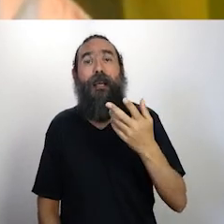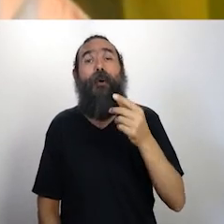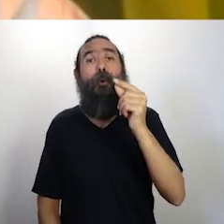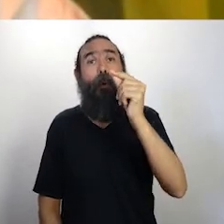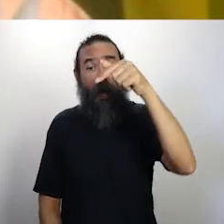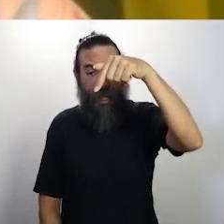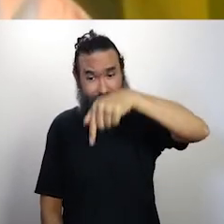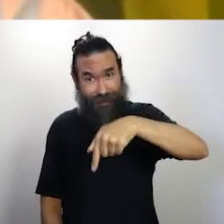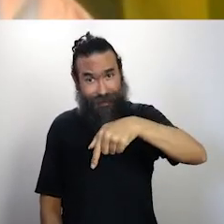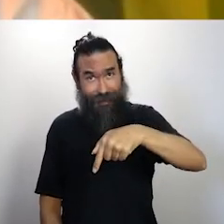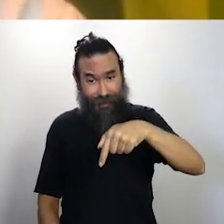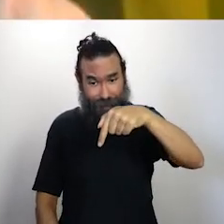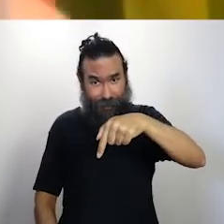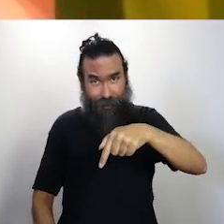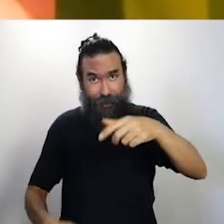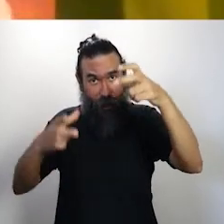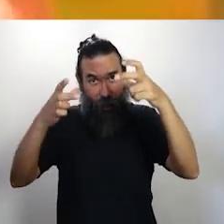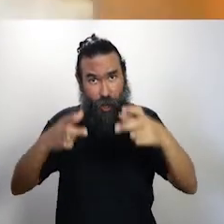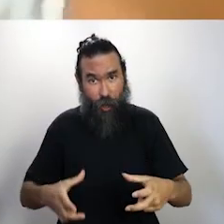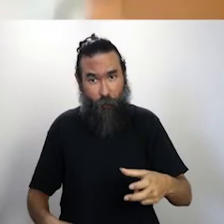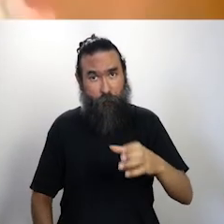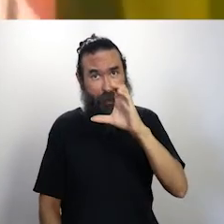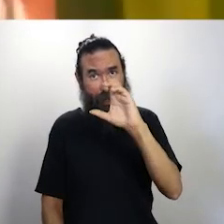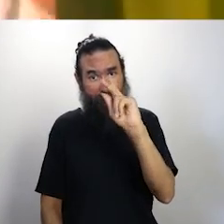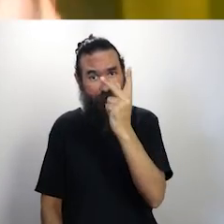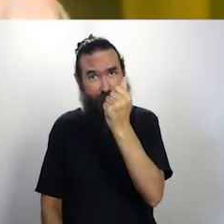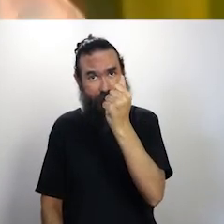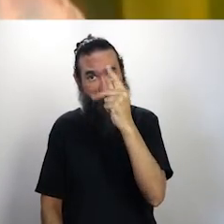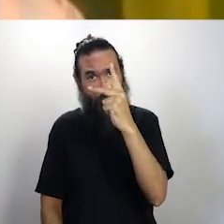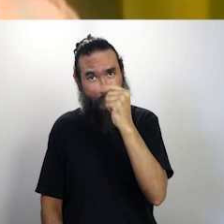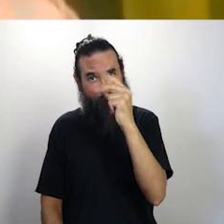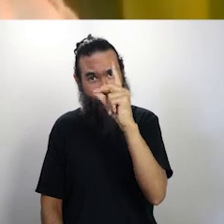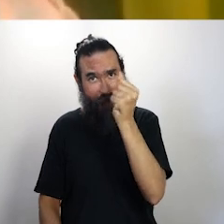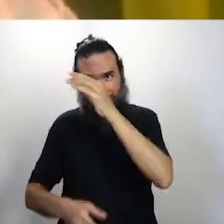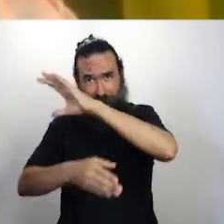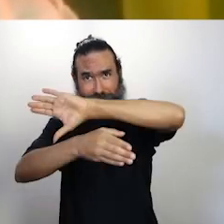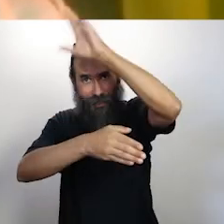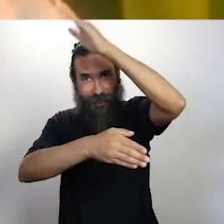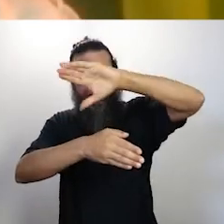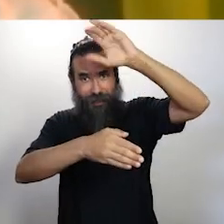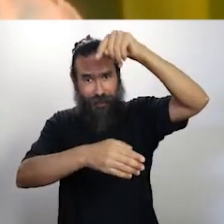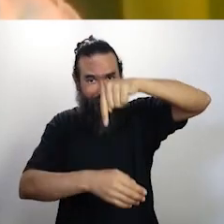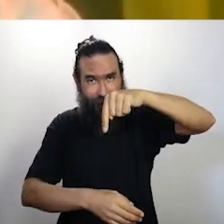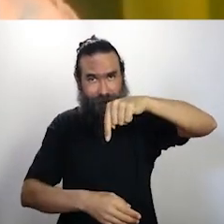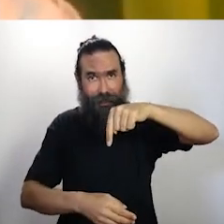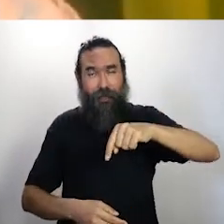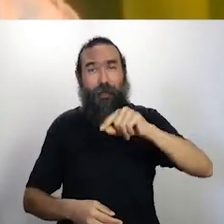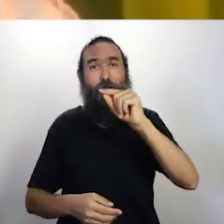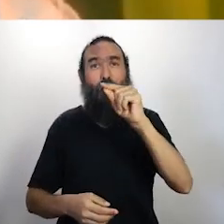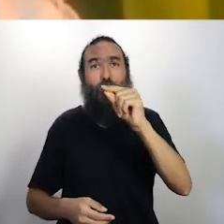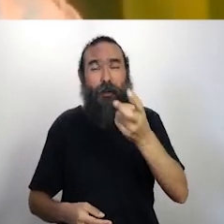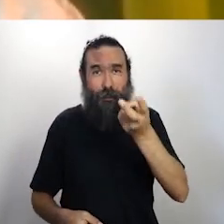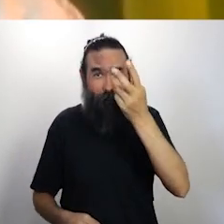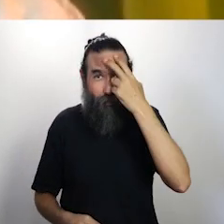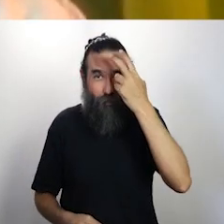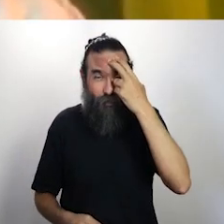é um lugar que emerge ela vem do fundo e sobe por isso que tem essa força